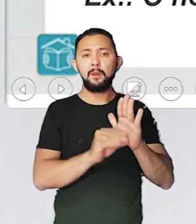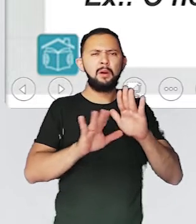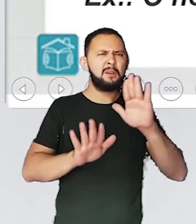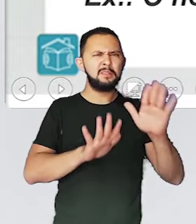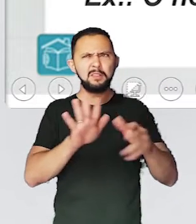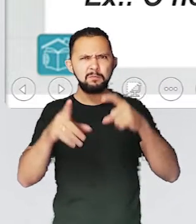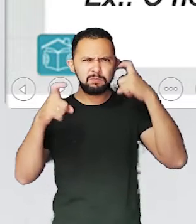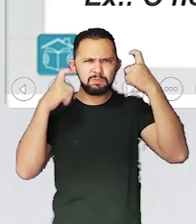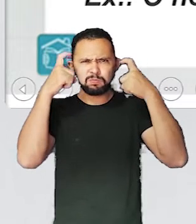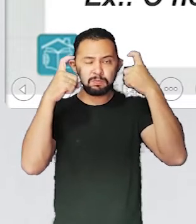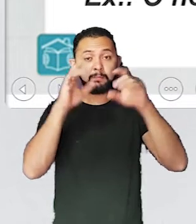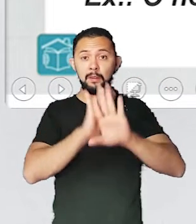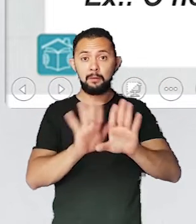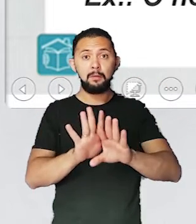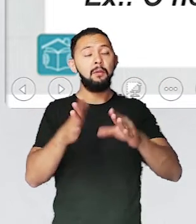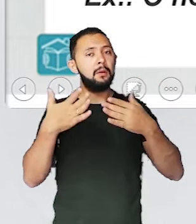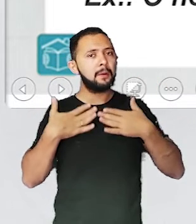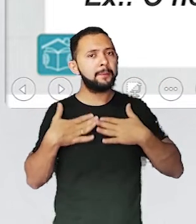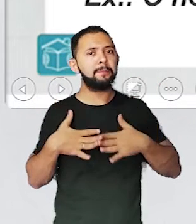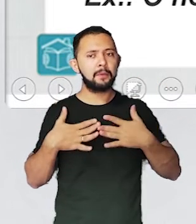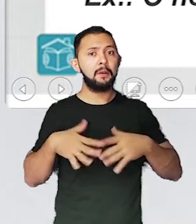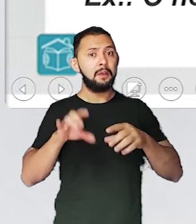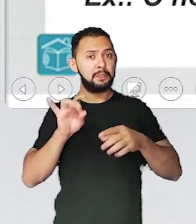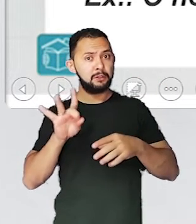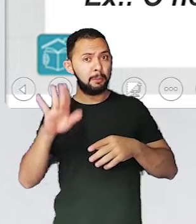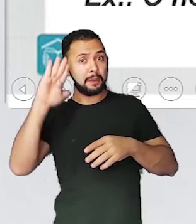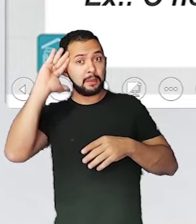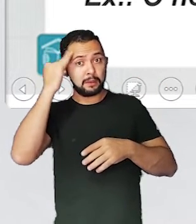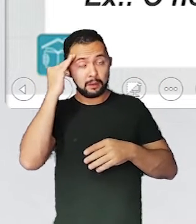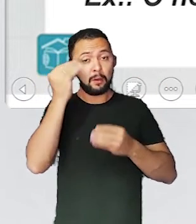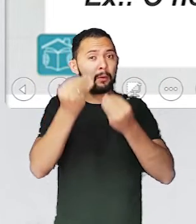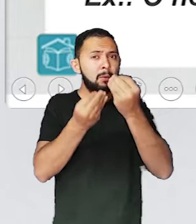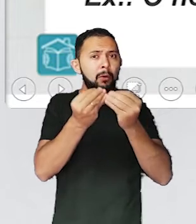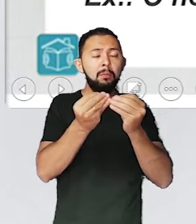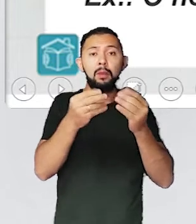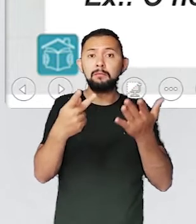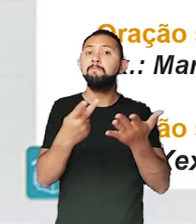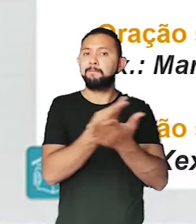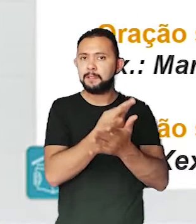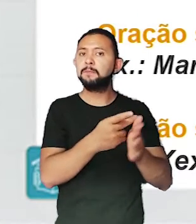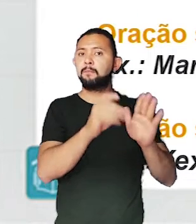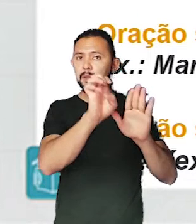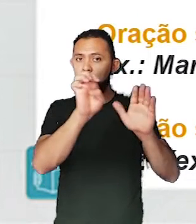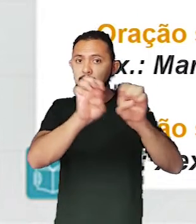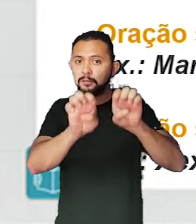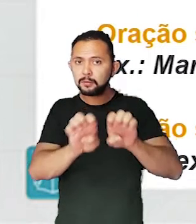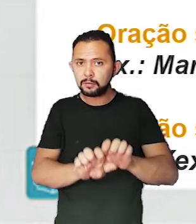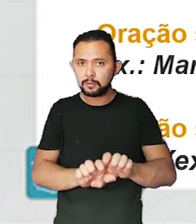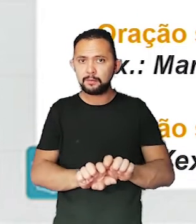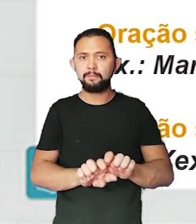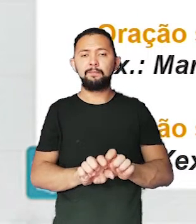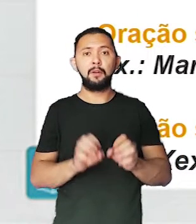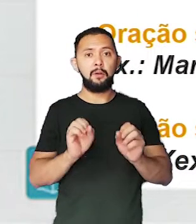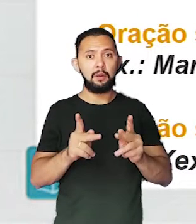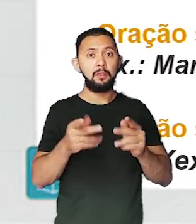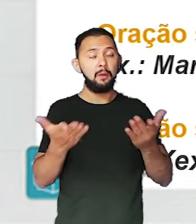tão preocupados, eu quero que vocês entendam mais ou menos a estrutura, como é que isso acontece, certo? Então, galera, agora nós vamos aqui